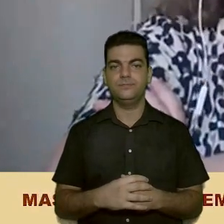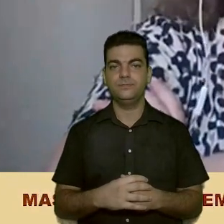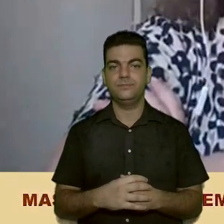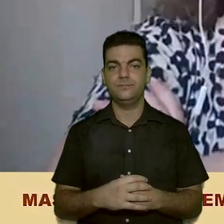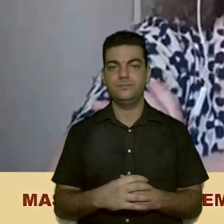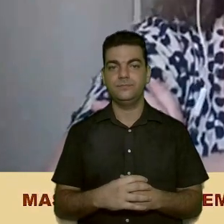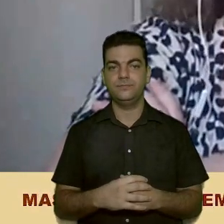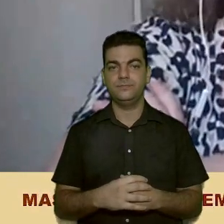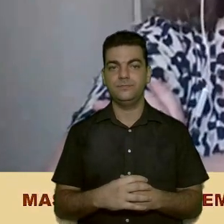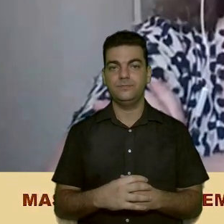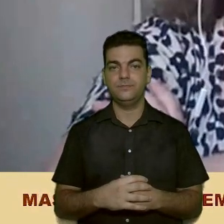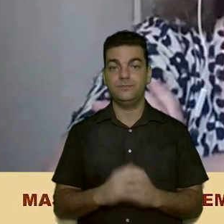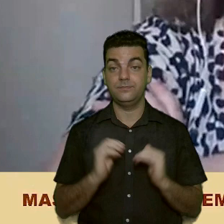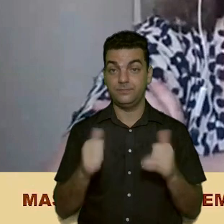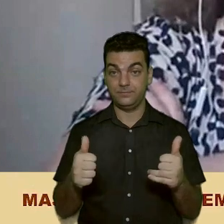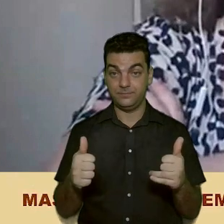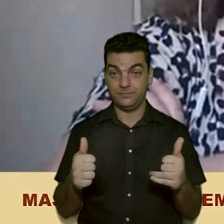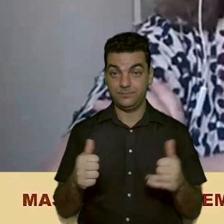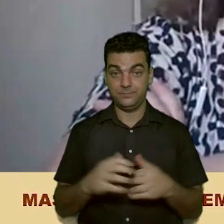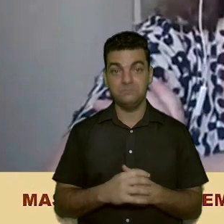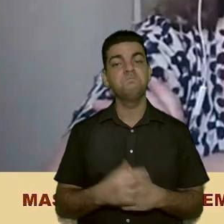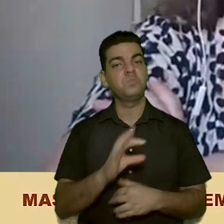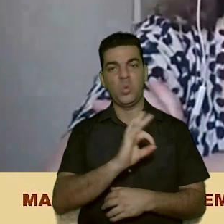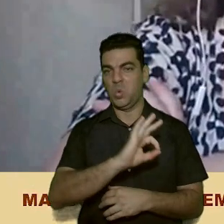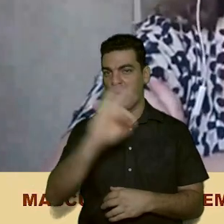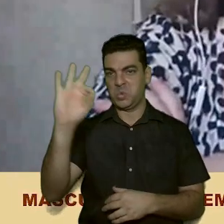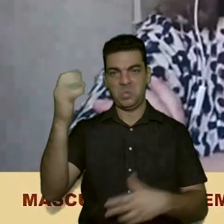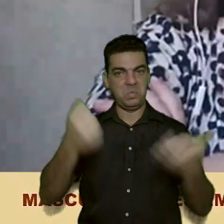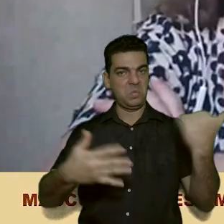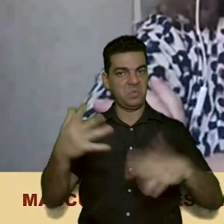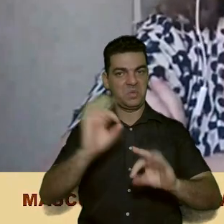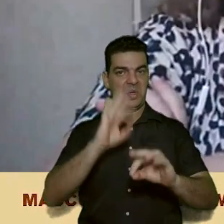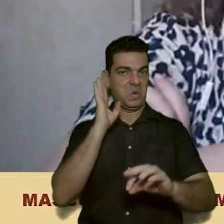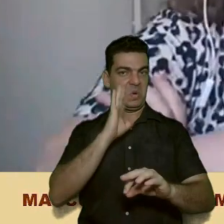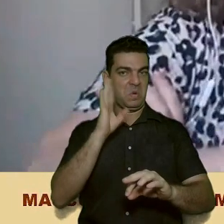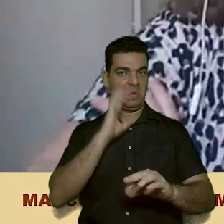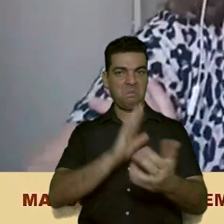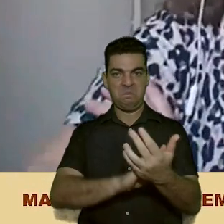do feminismo e de uma pessoa feminista.